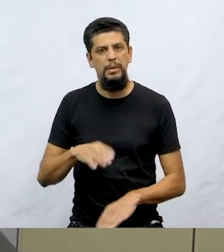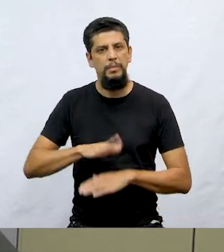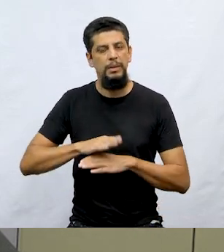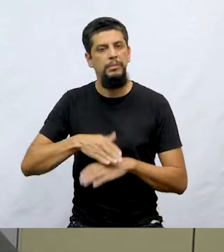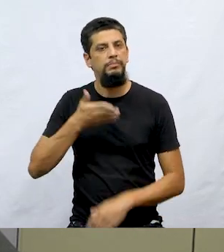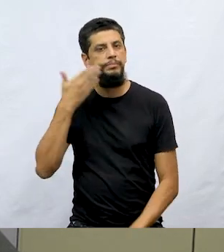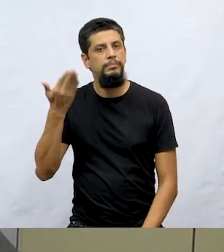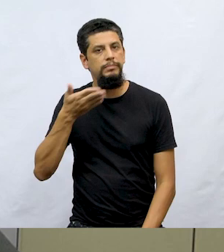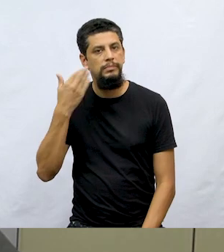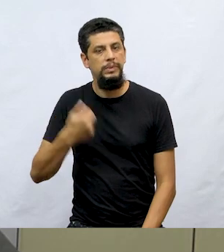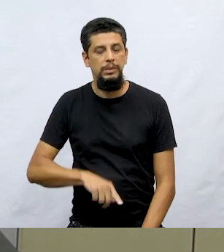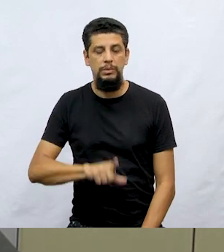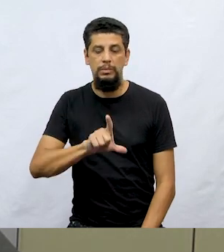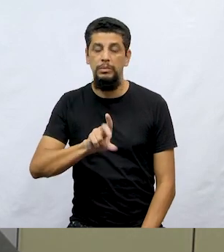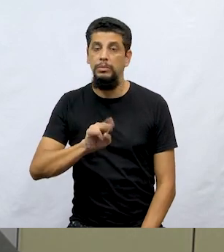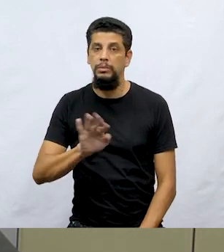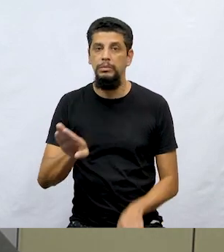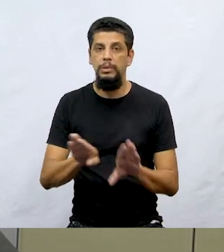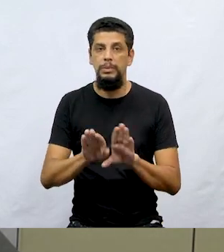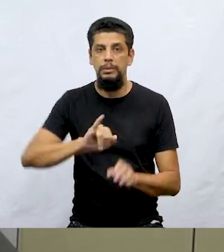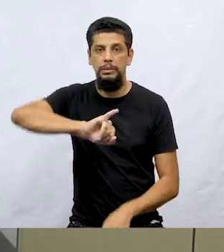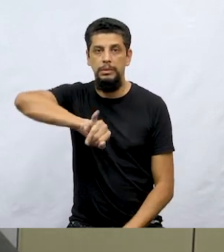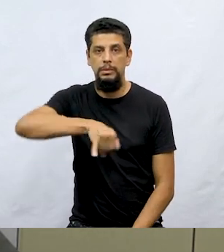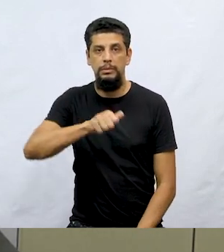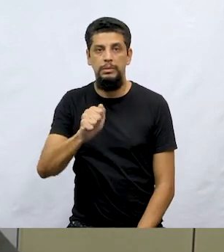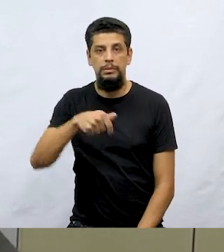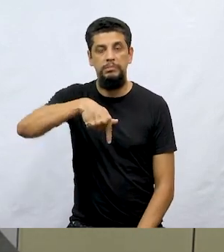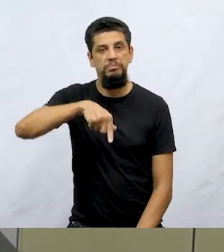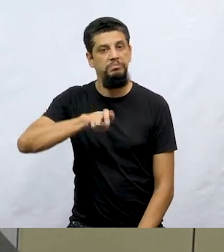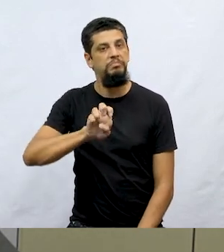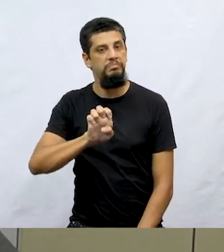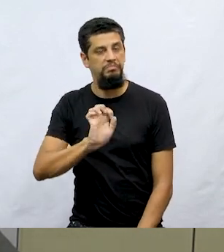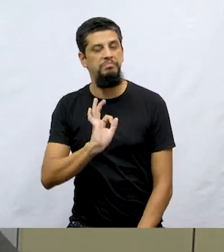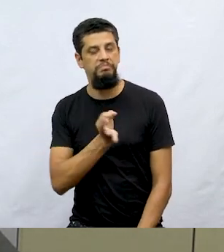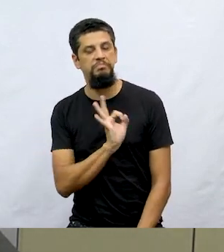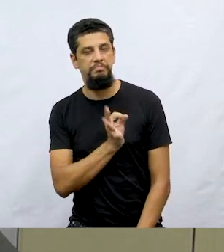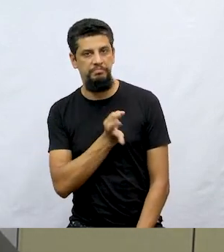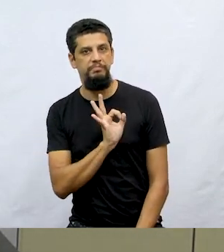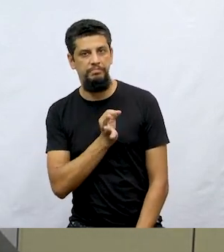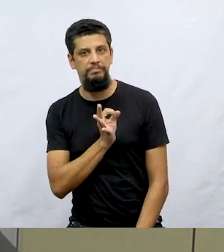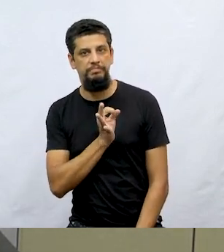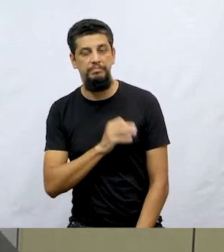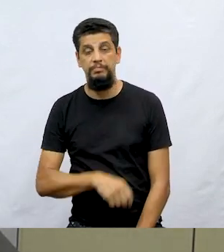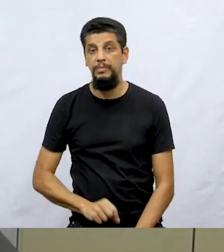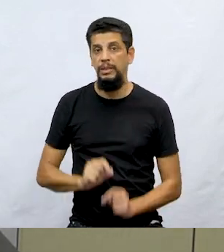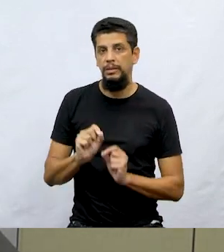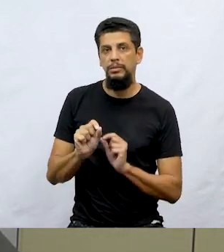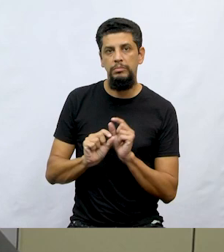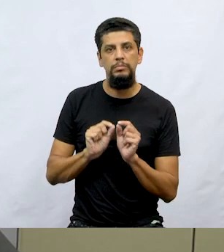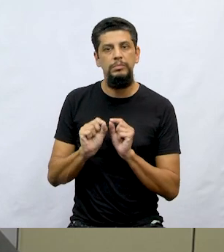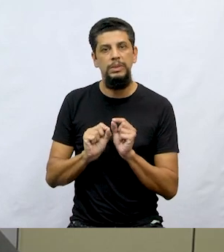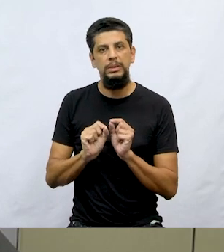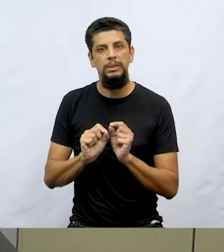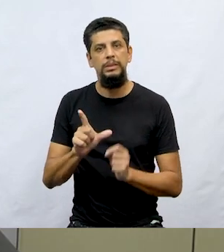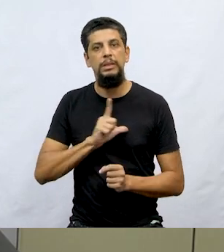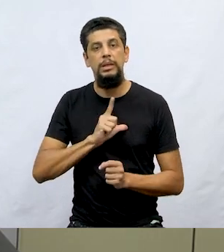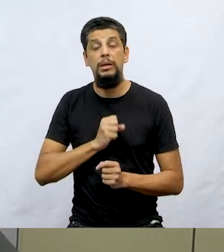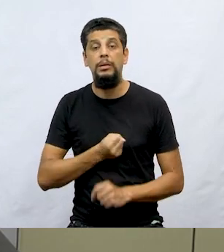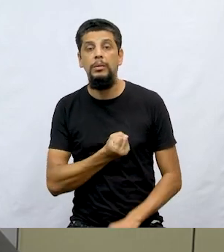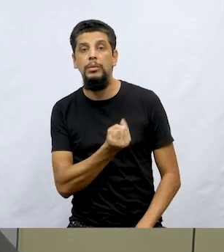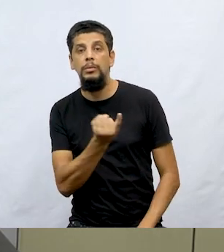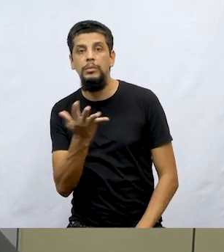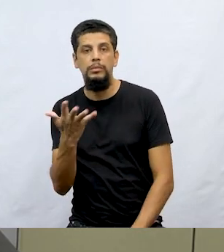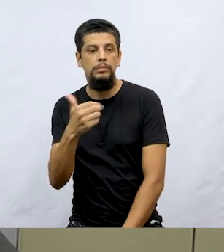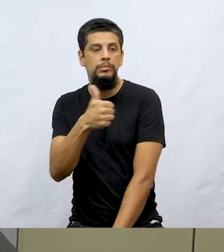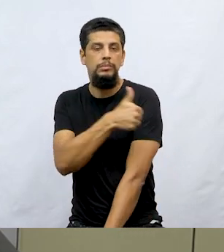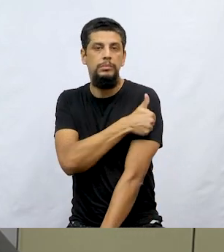então fica até mais fácil. Professora Lu, professora Jaque. Isso mesmo, isso mesmo. E a gente tem